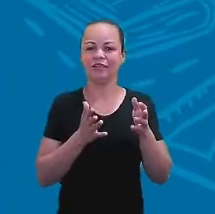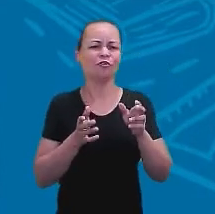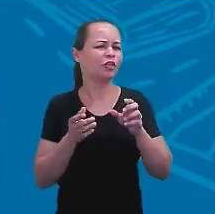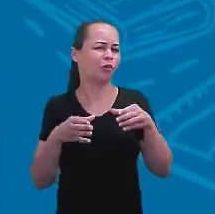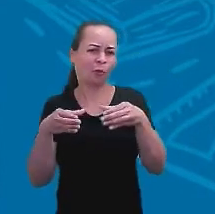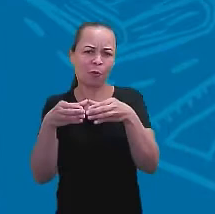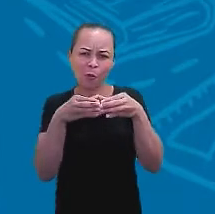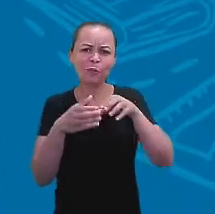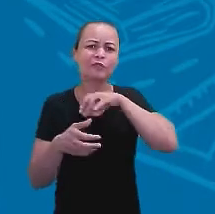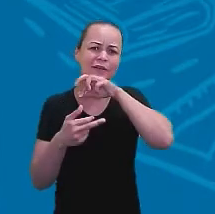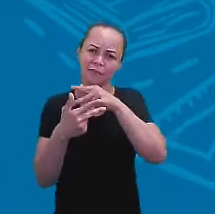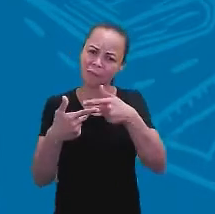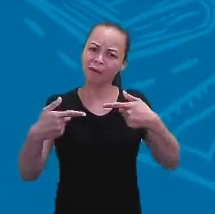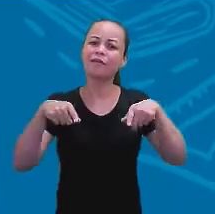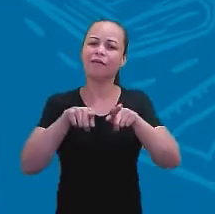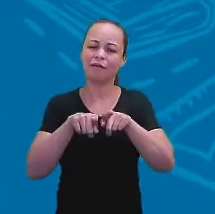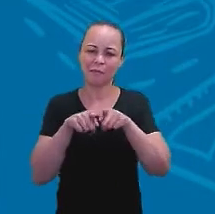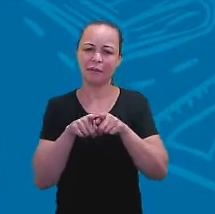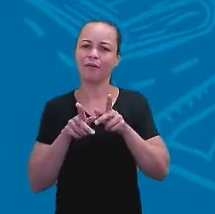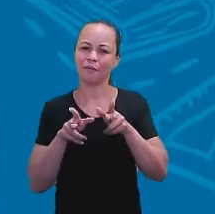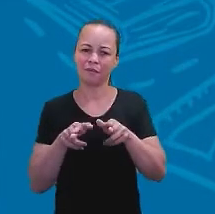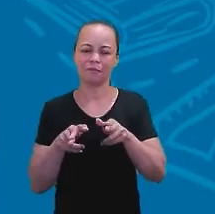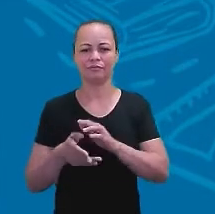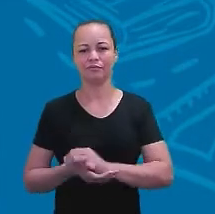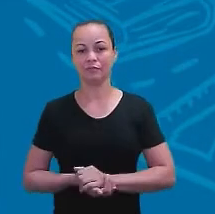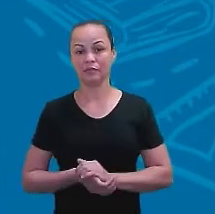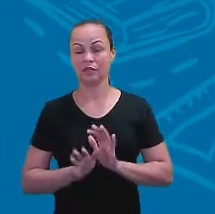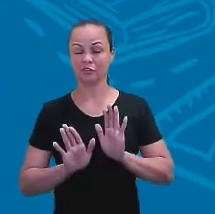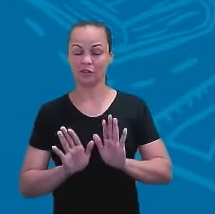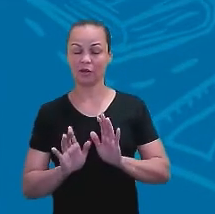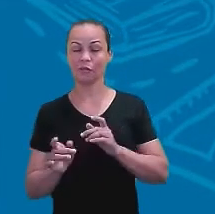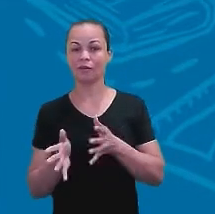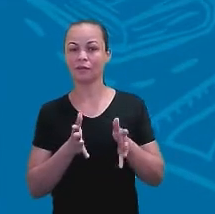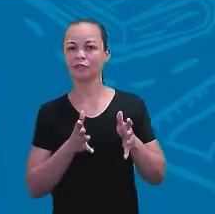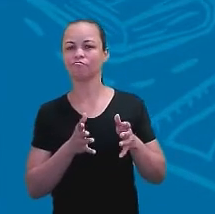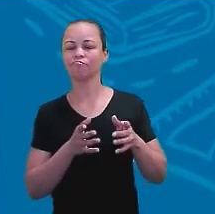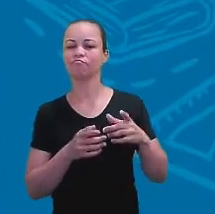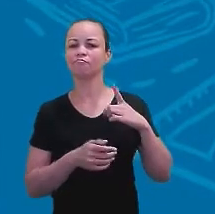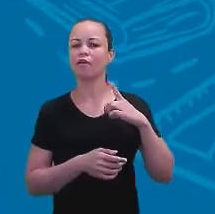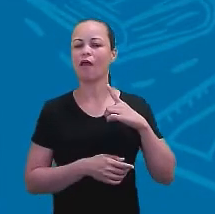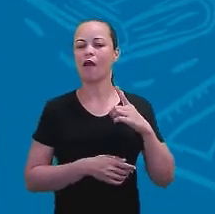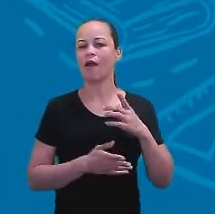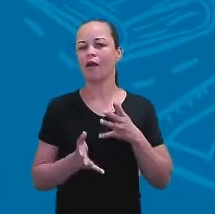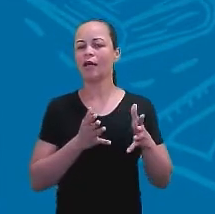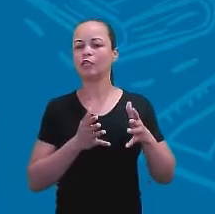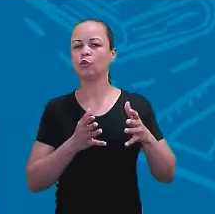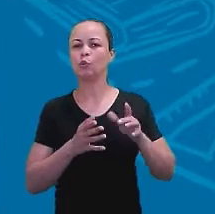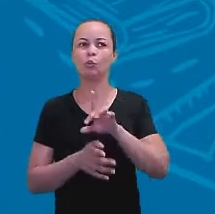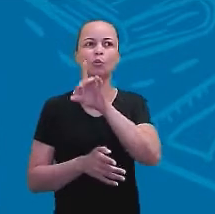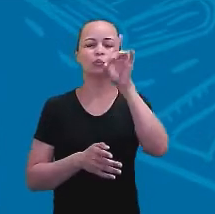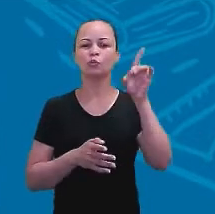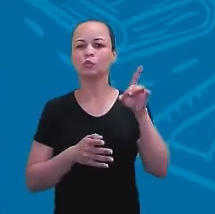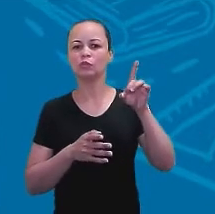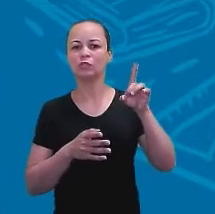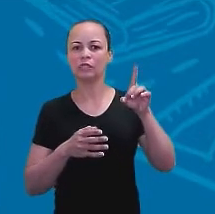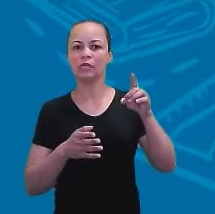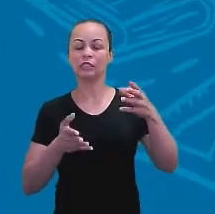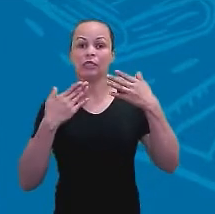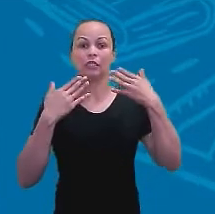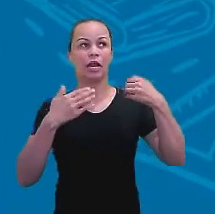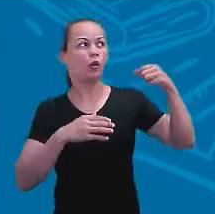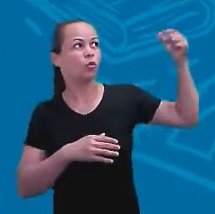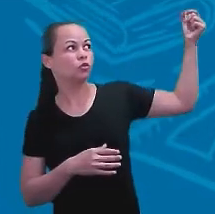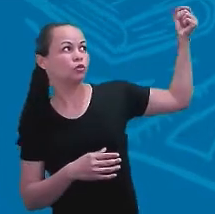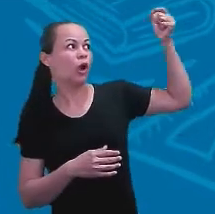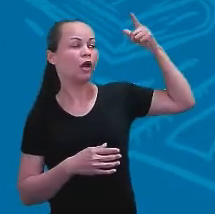que existem na natureza, tá certo? Já quando a gente está naquele dia com calor, né, com o sol,